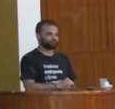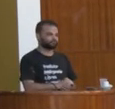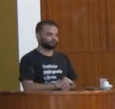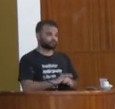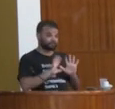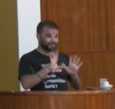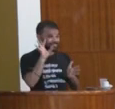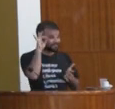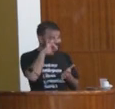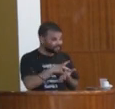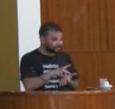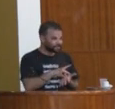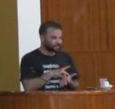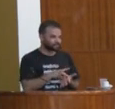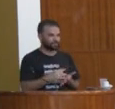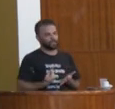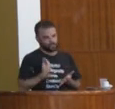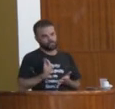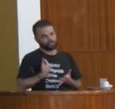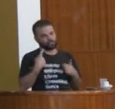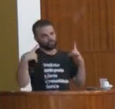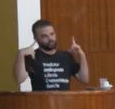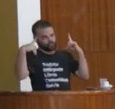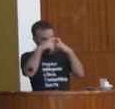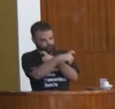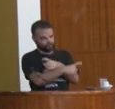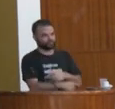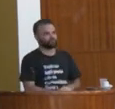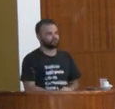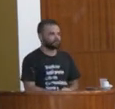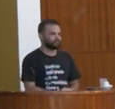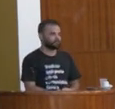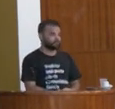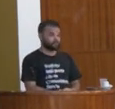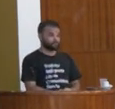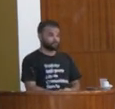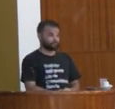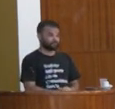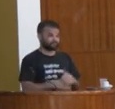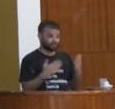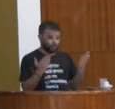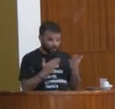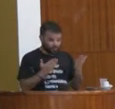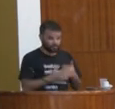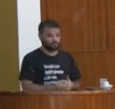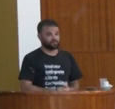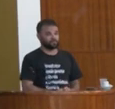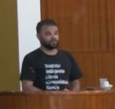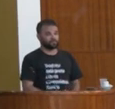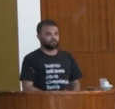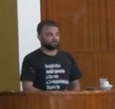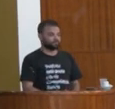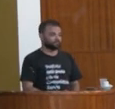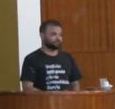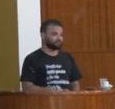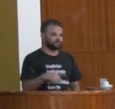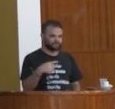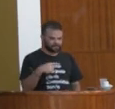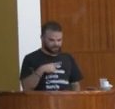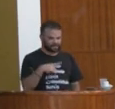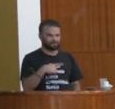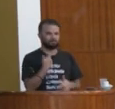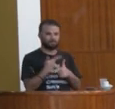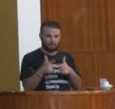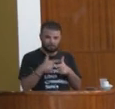é que existe sim uma dificuldade, porque hoje em dia você contratar, a gente tem vários problemas na nossa sociedade, de